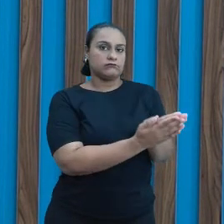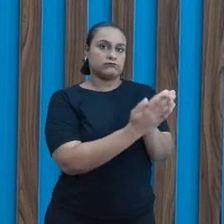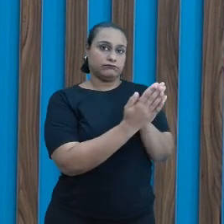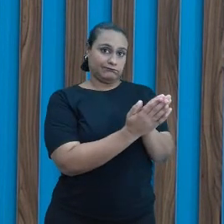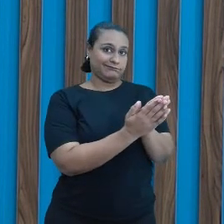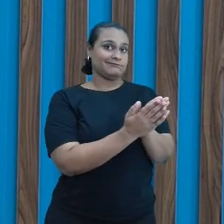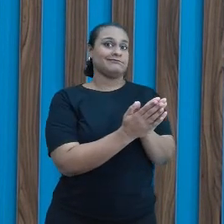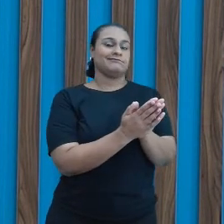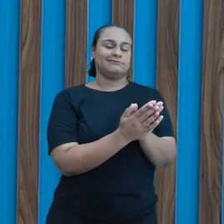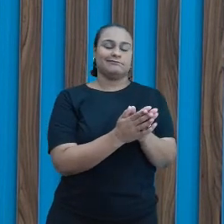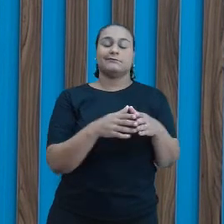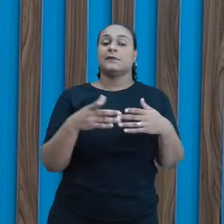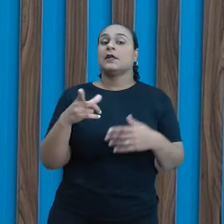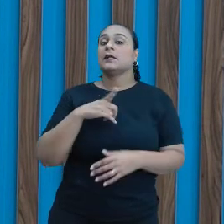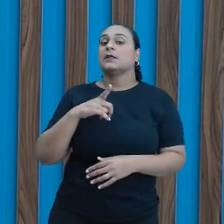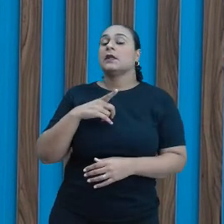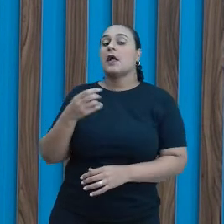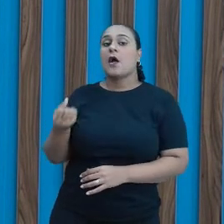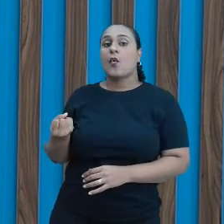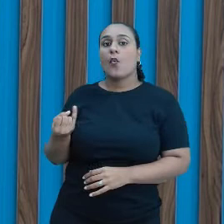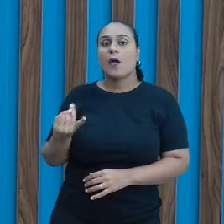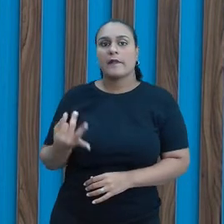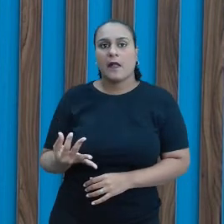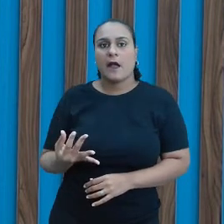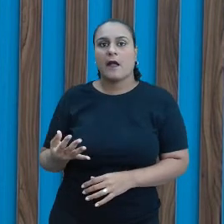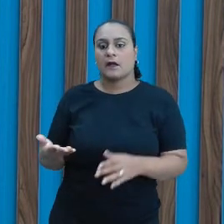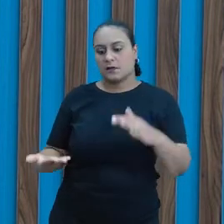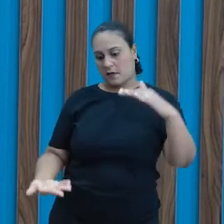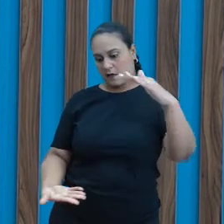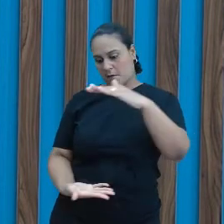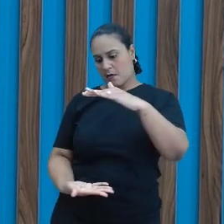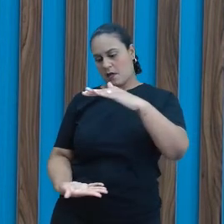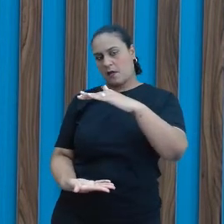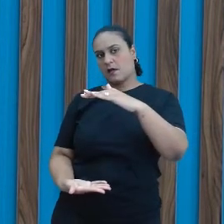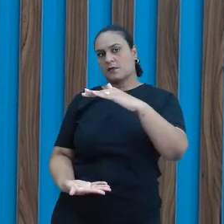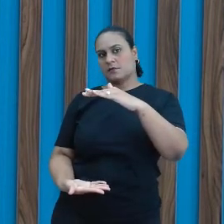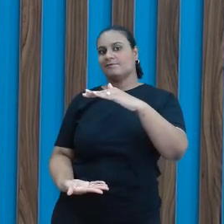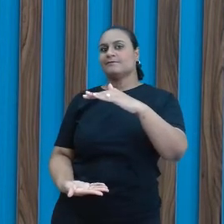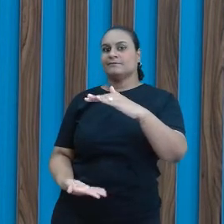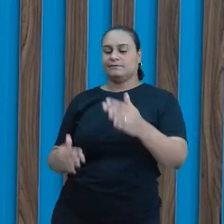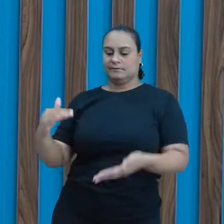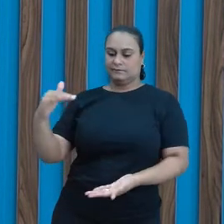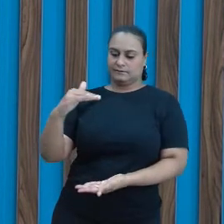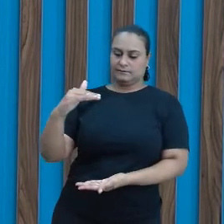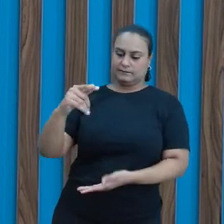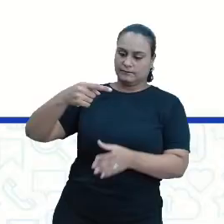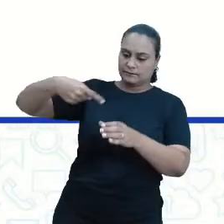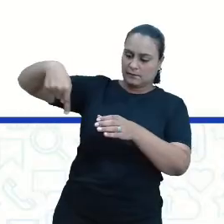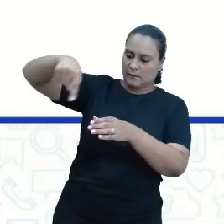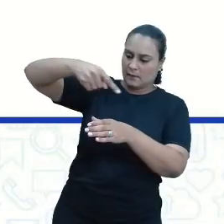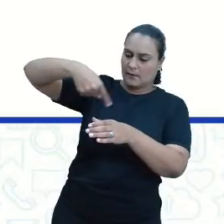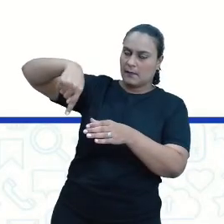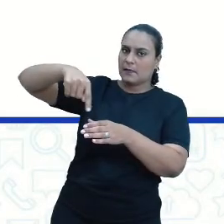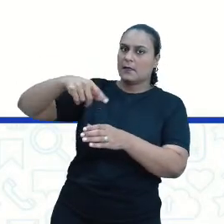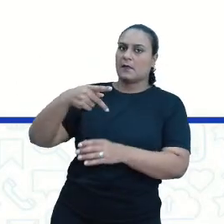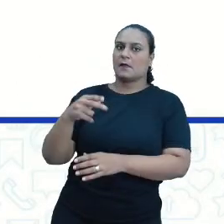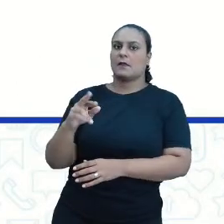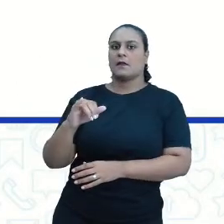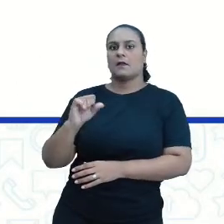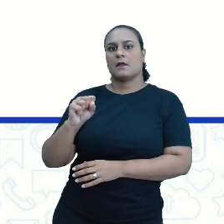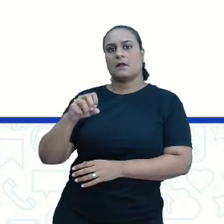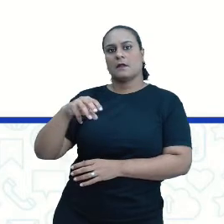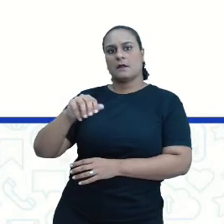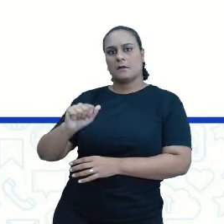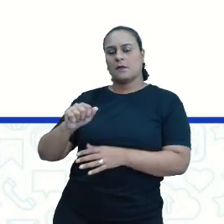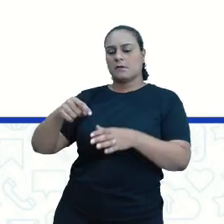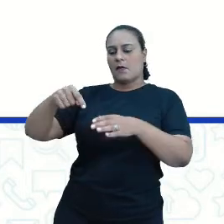gente tem a quantidade dessa forma da base aí, no caso do cilindro seria um círculo, no caso do prisma seria um